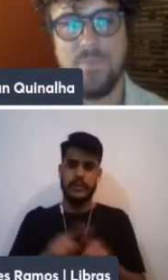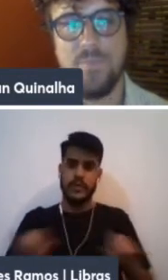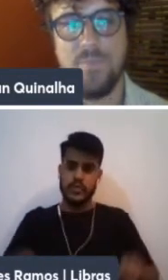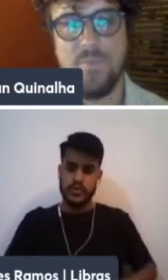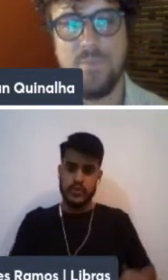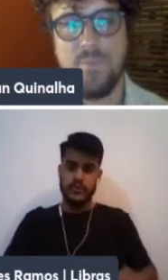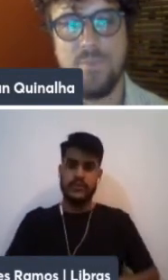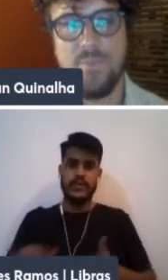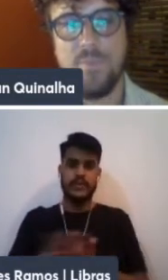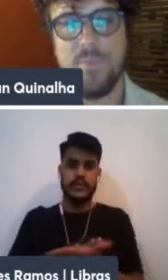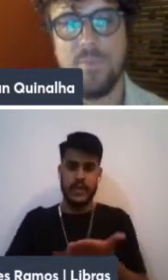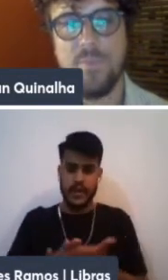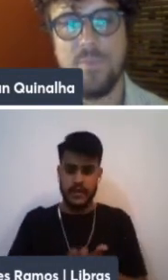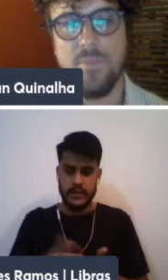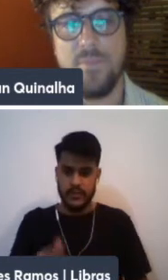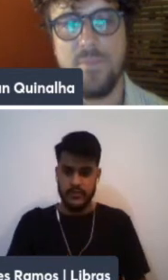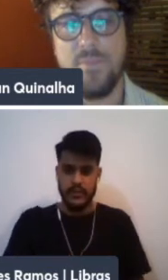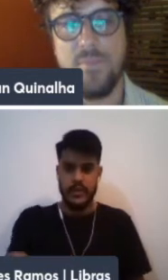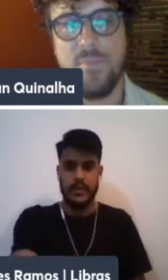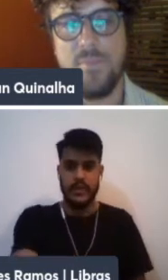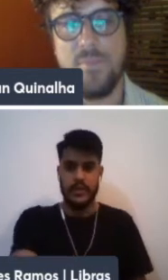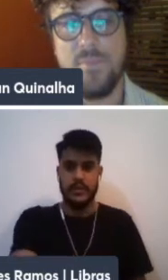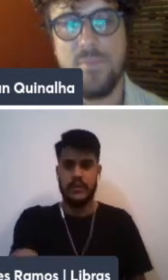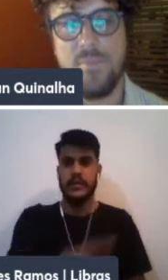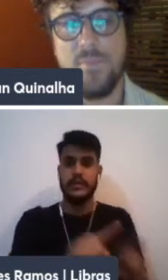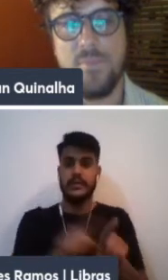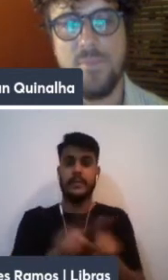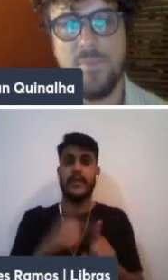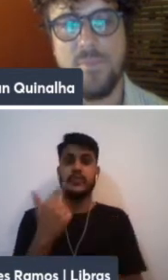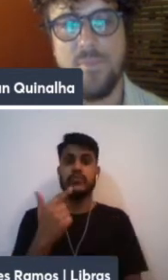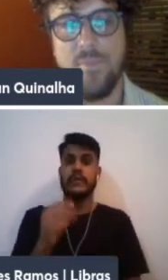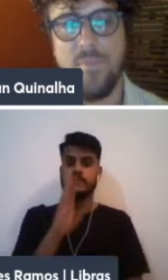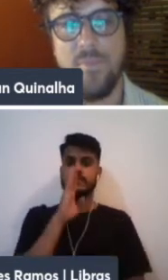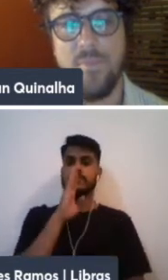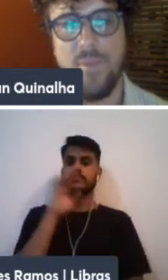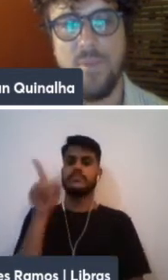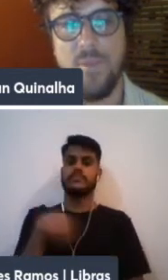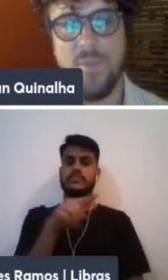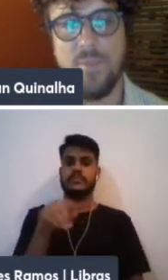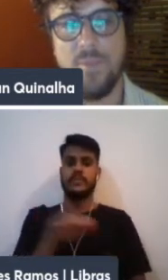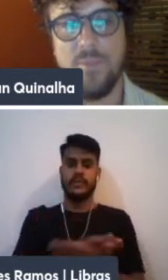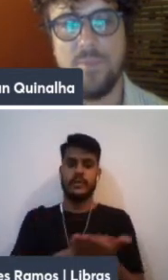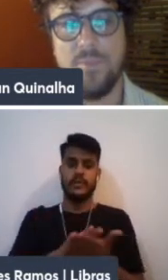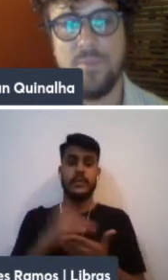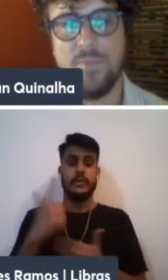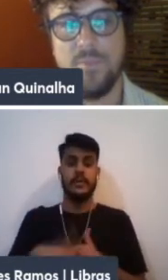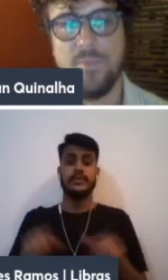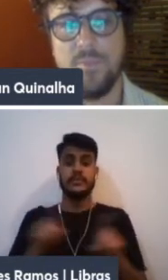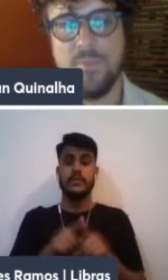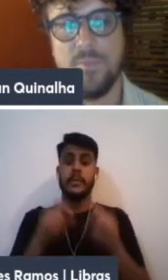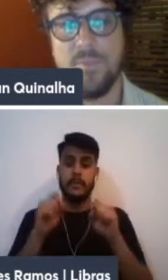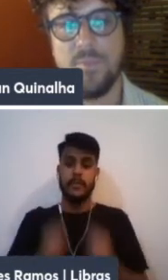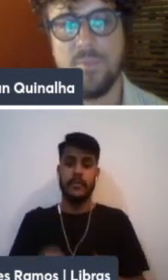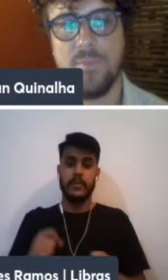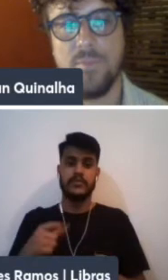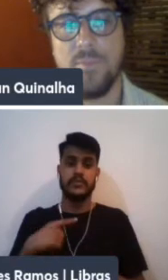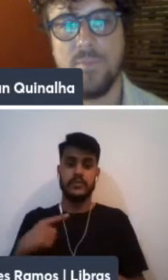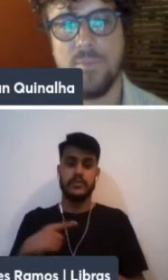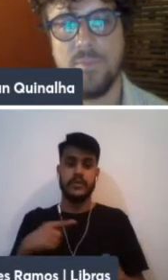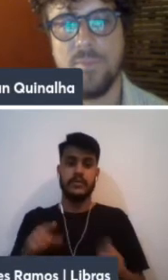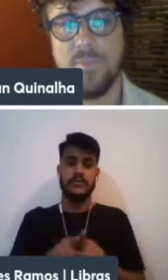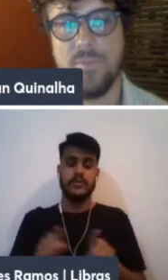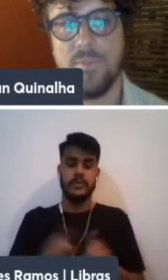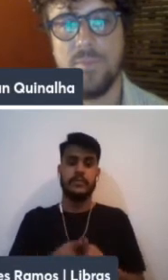fosse tomar porrada, enfim, que não fosse ser censurado, né, e que pudéssemos dizer aquilo que queríamos